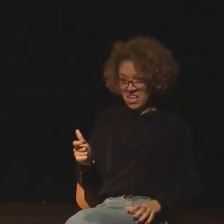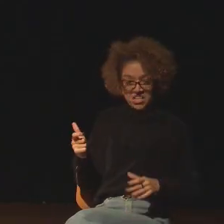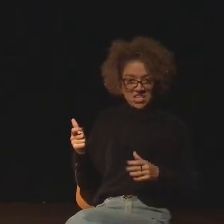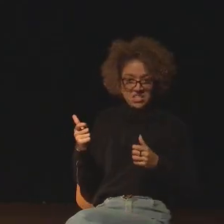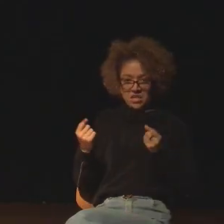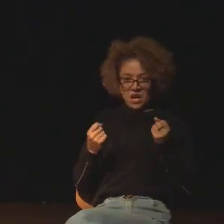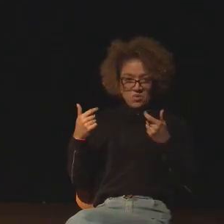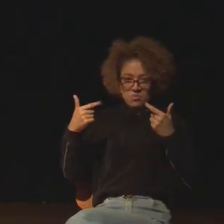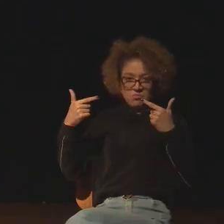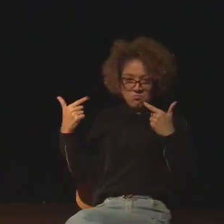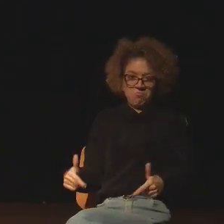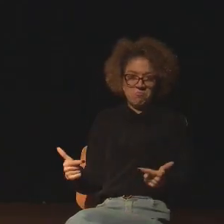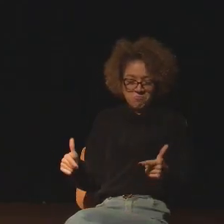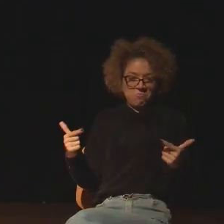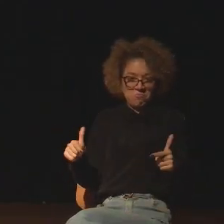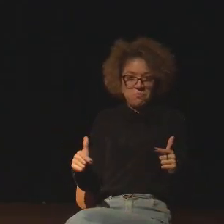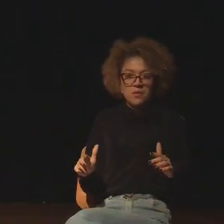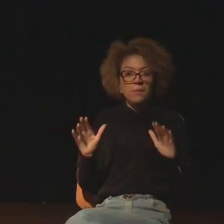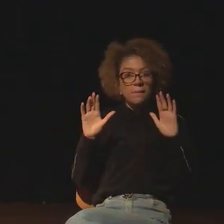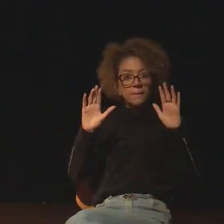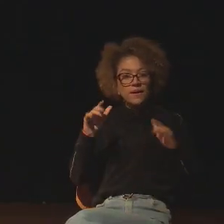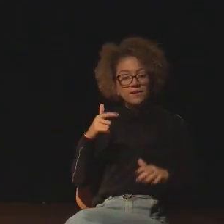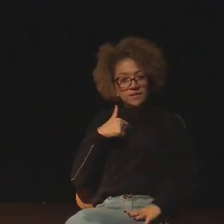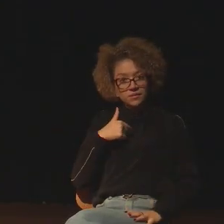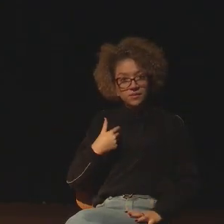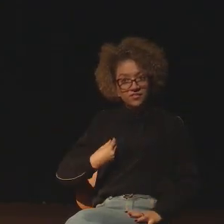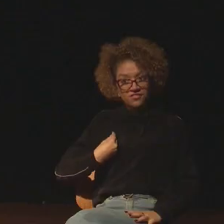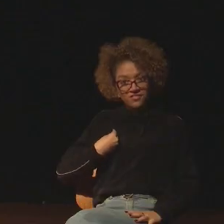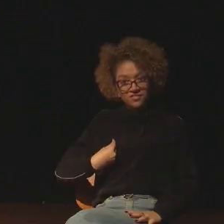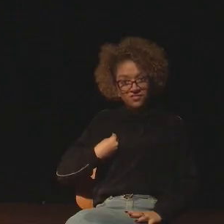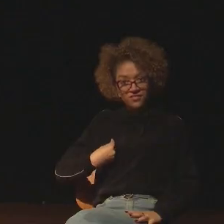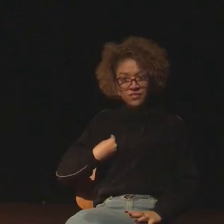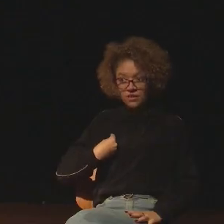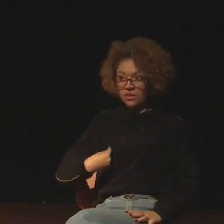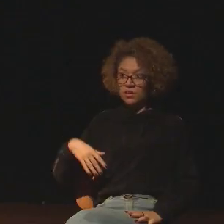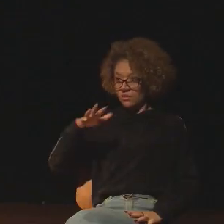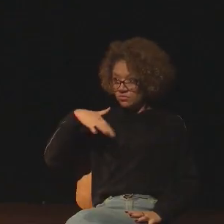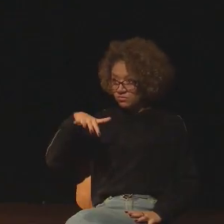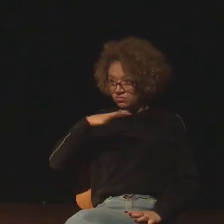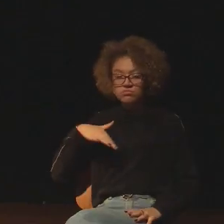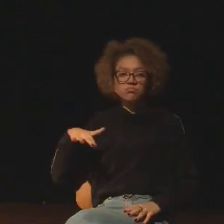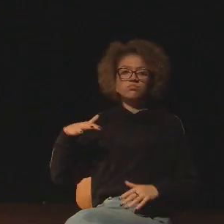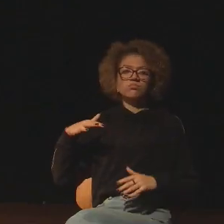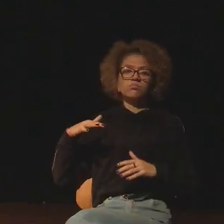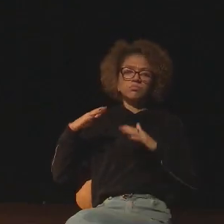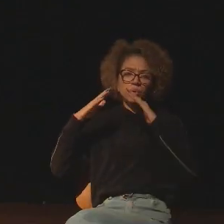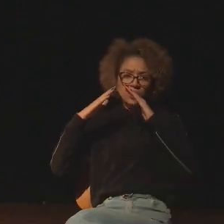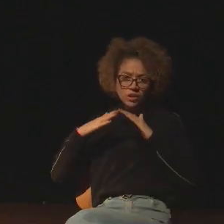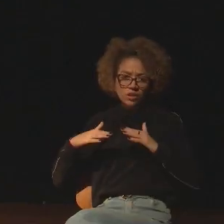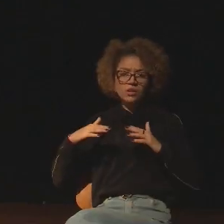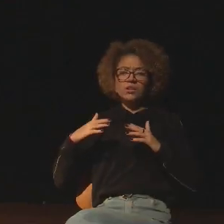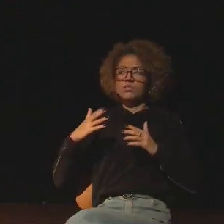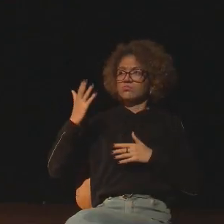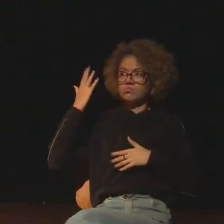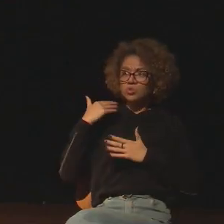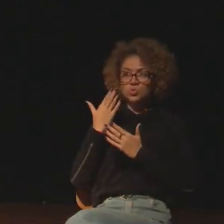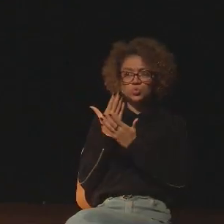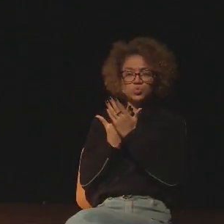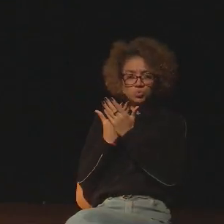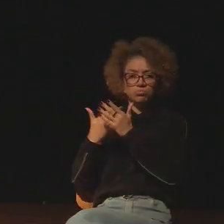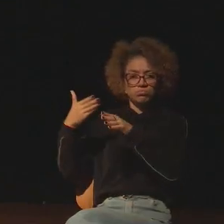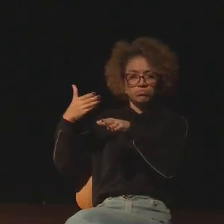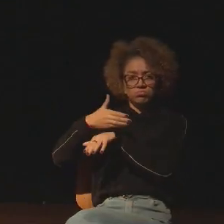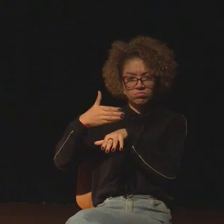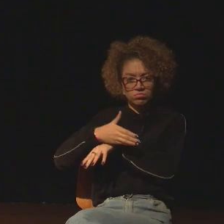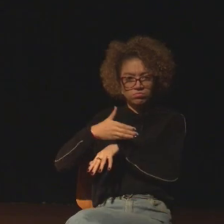carro, mas que passou grande parte da sua vida na região, ou estudando, ou agora, no caso, morando. Devo dar meus parabéns à equipe